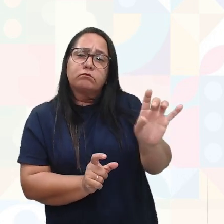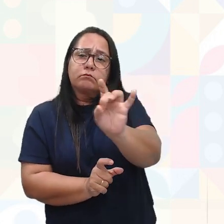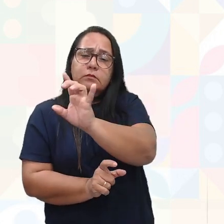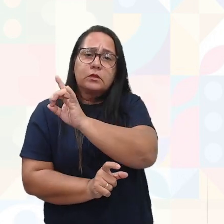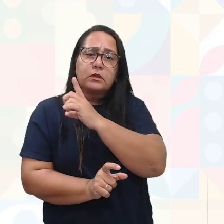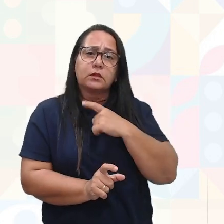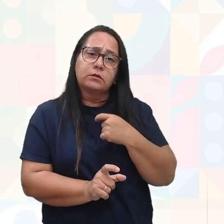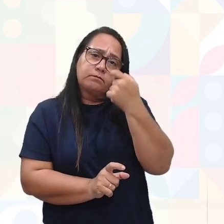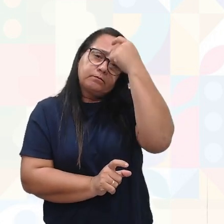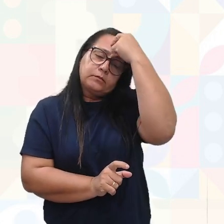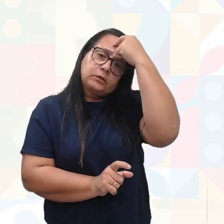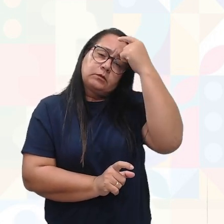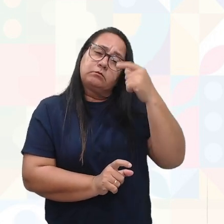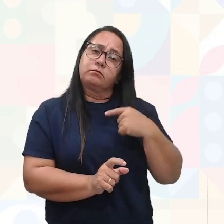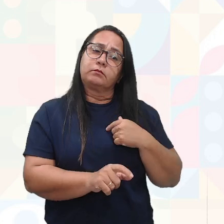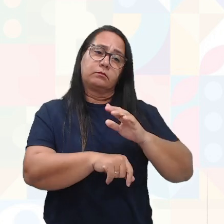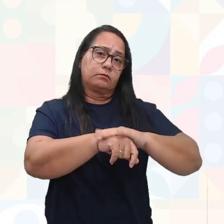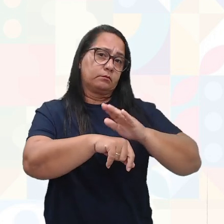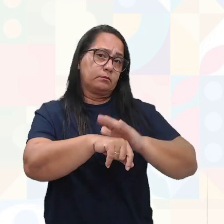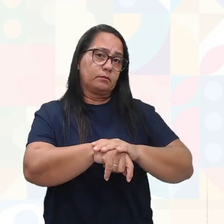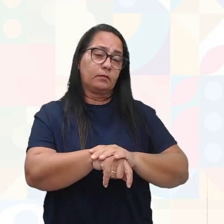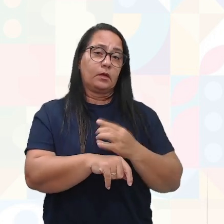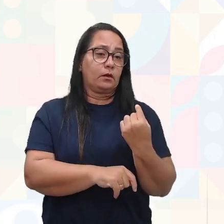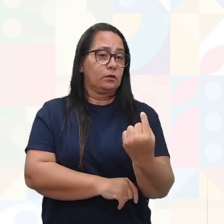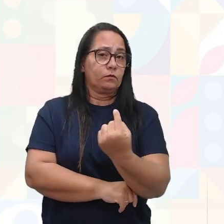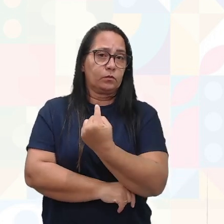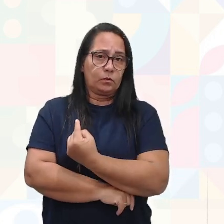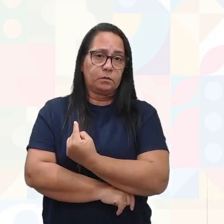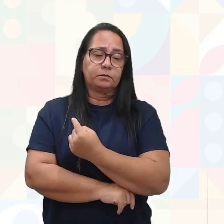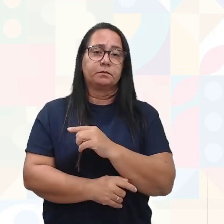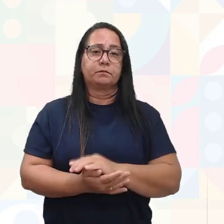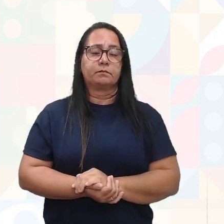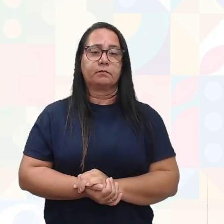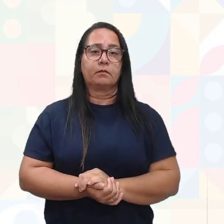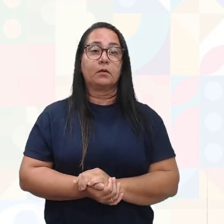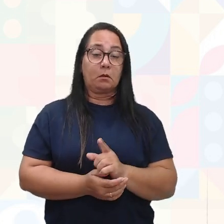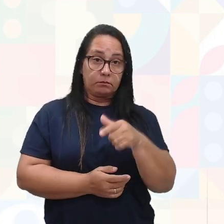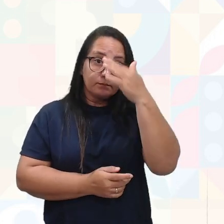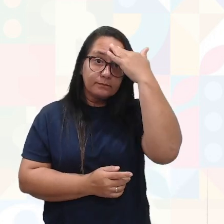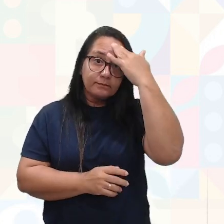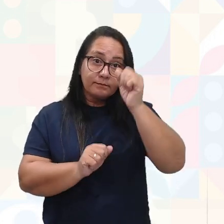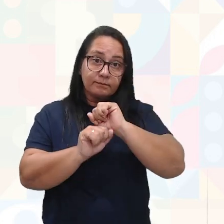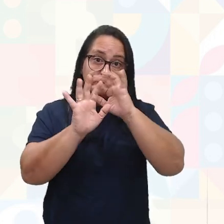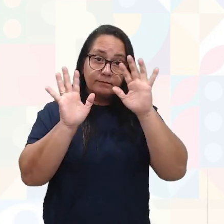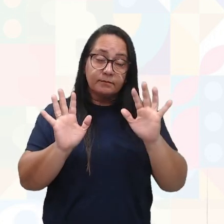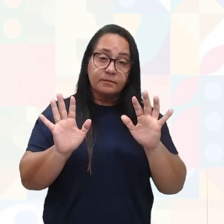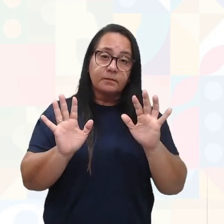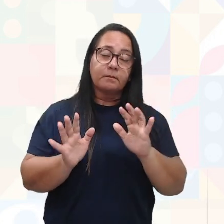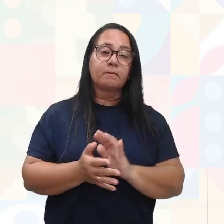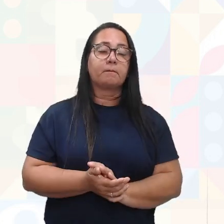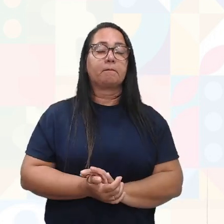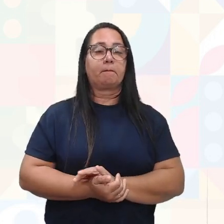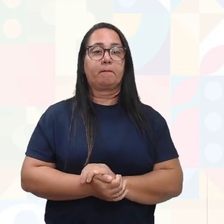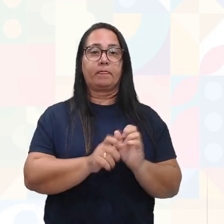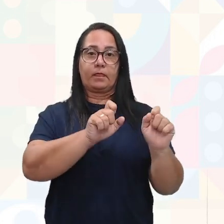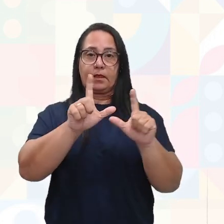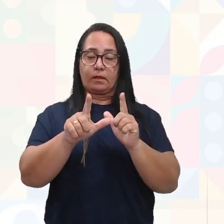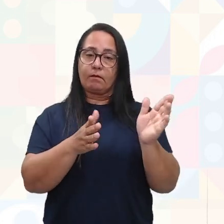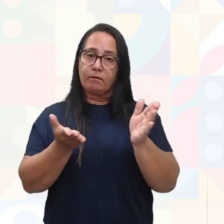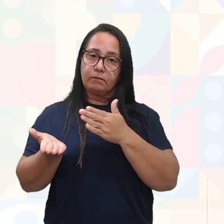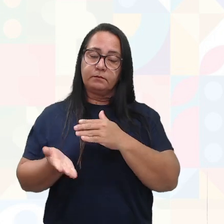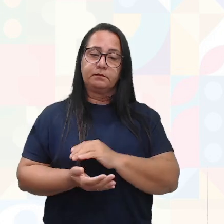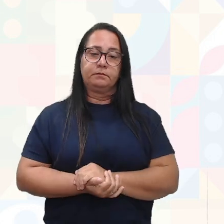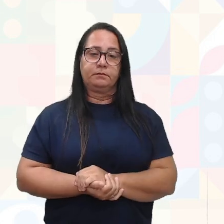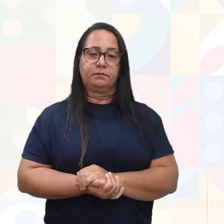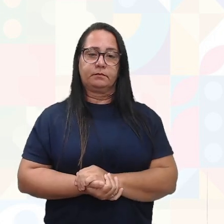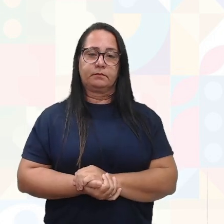sua concepção sobre ela, a sua concepção individual. Ok, vocês entenderam? Bora para o próximo?